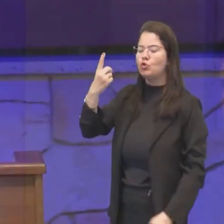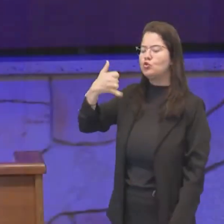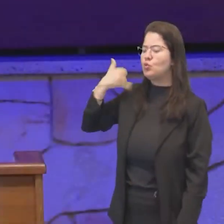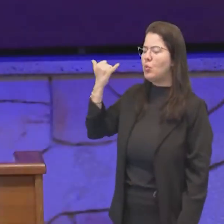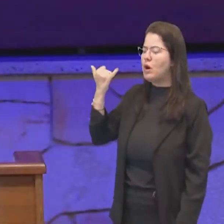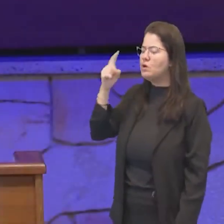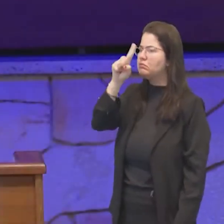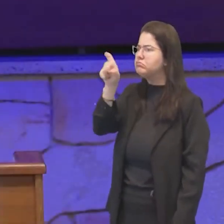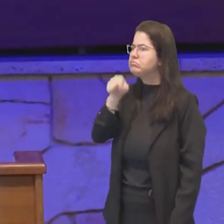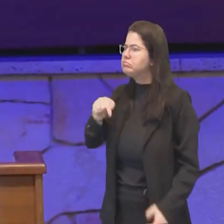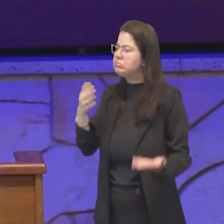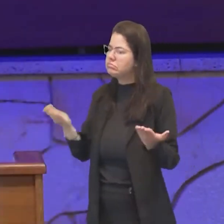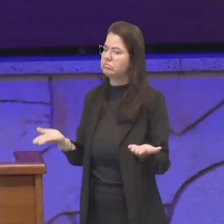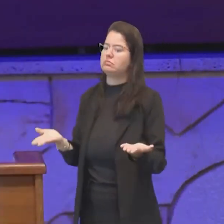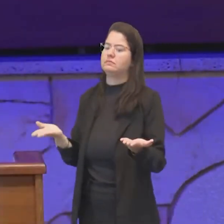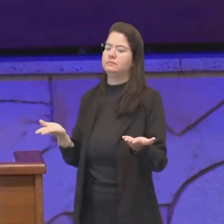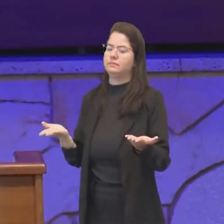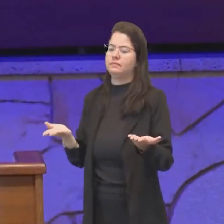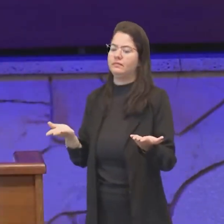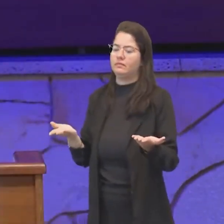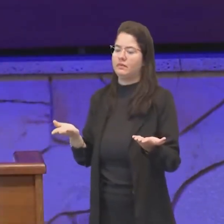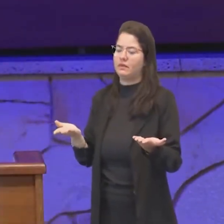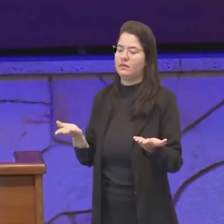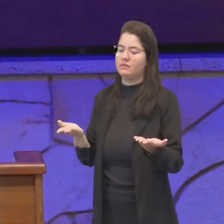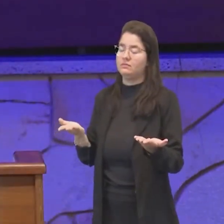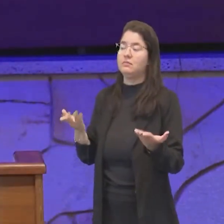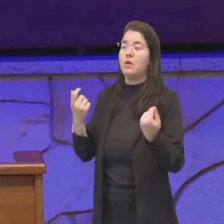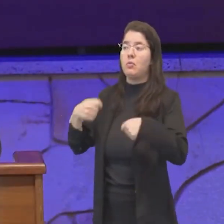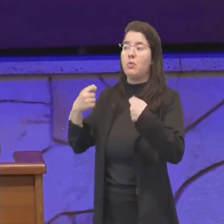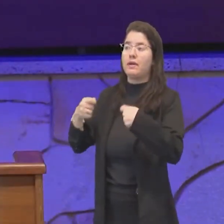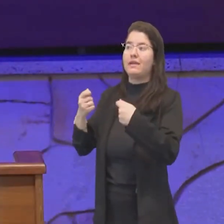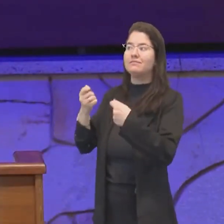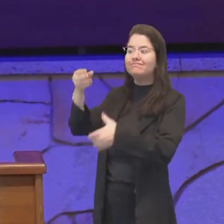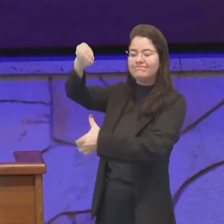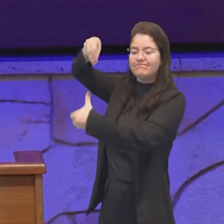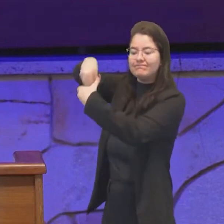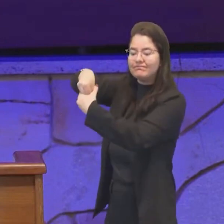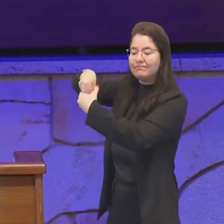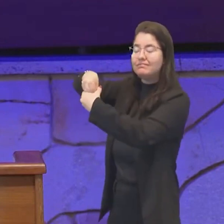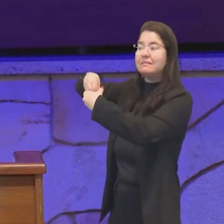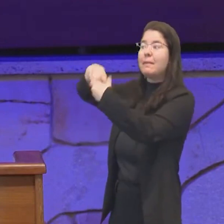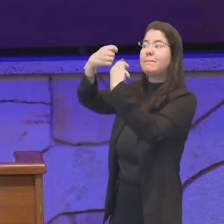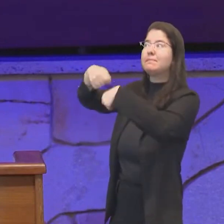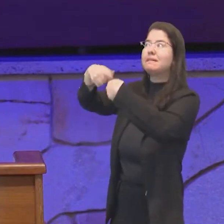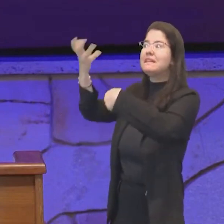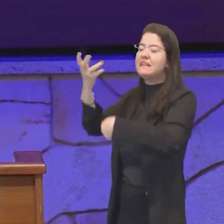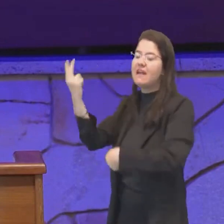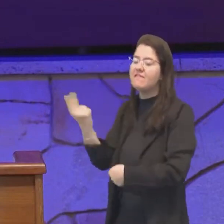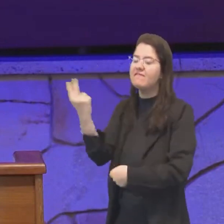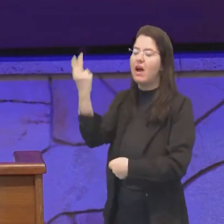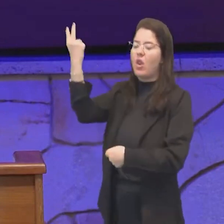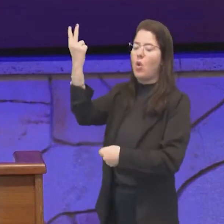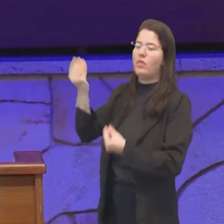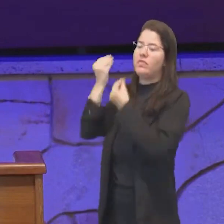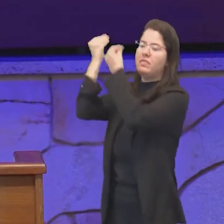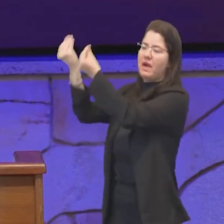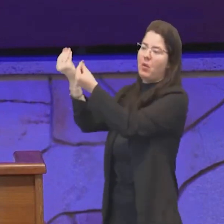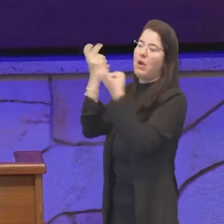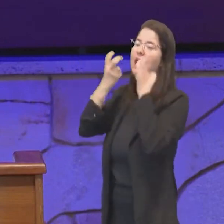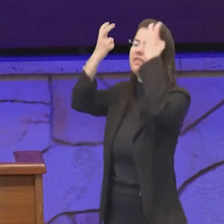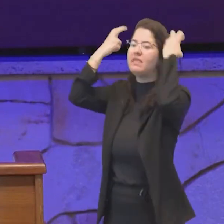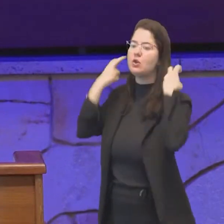Era exatamente a valorização da oferta que eles queriam demonstrar, oferecendo o animal de 1 ano. E ele